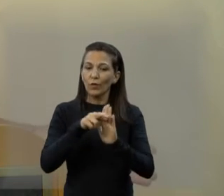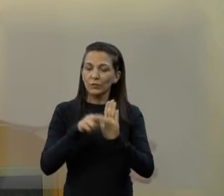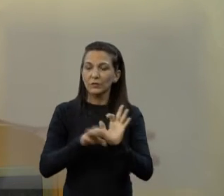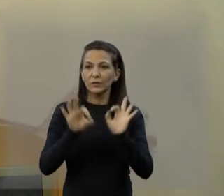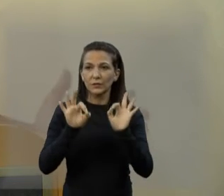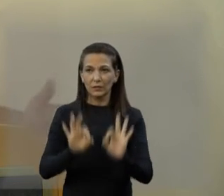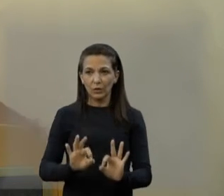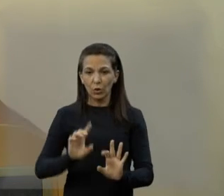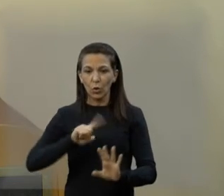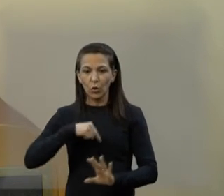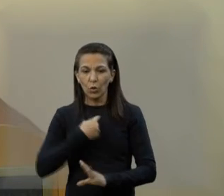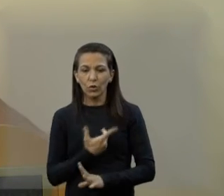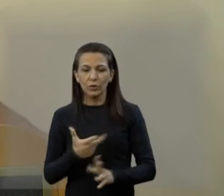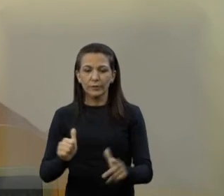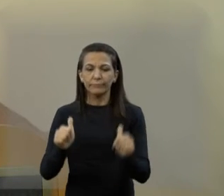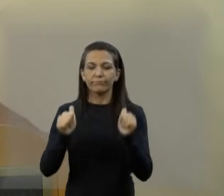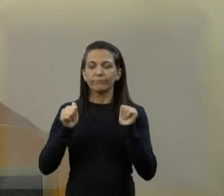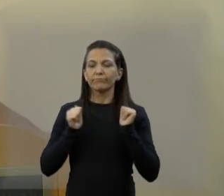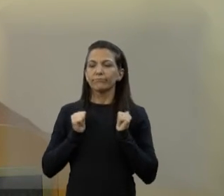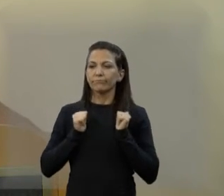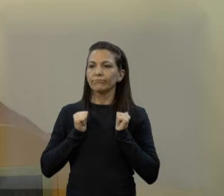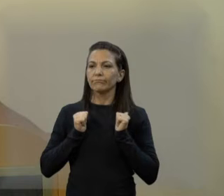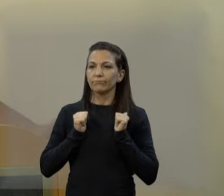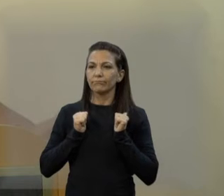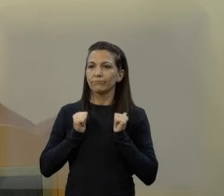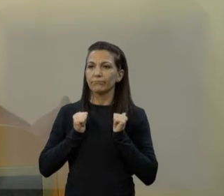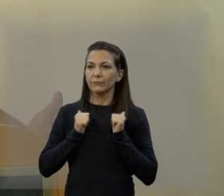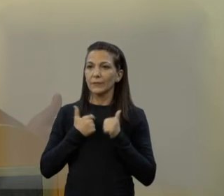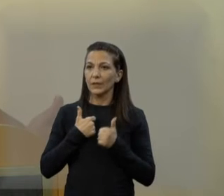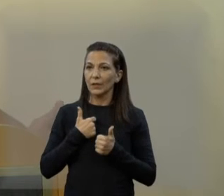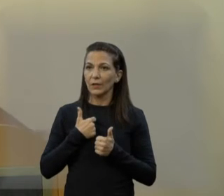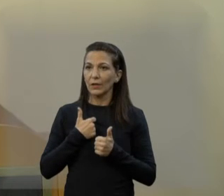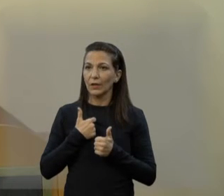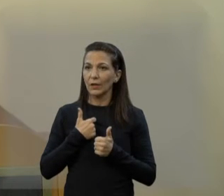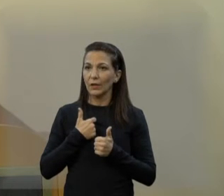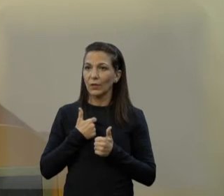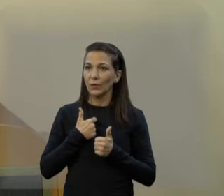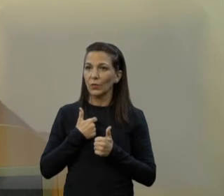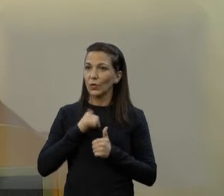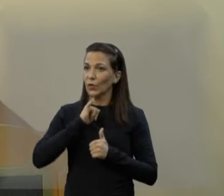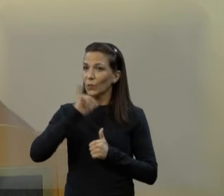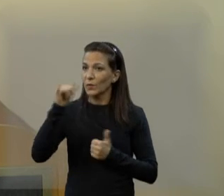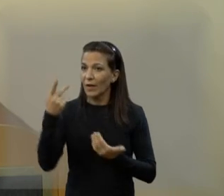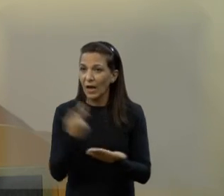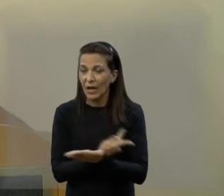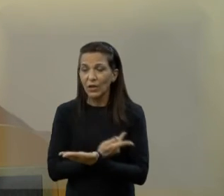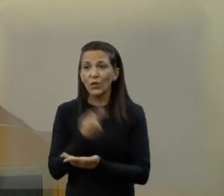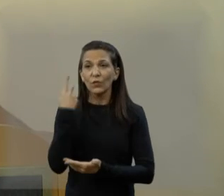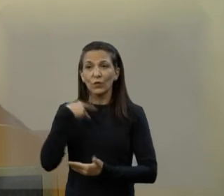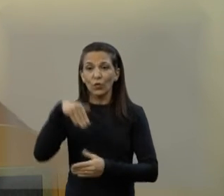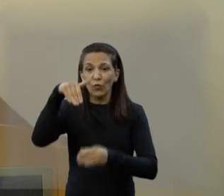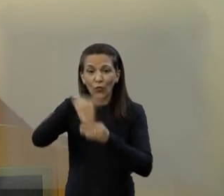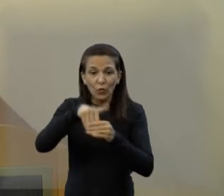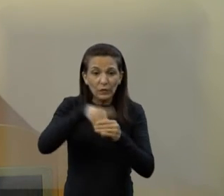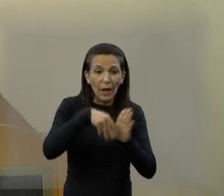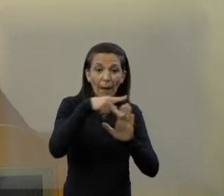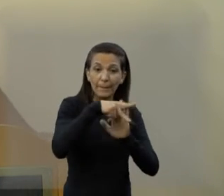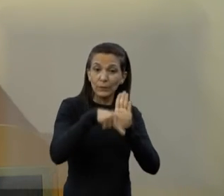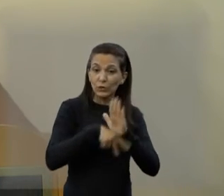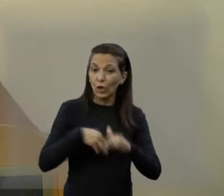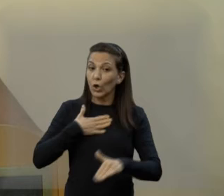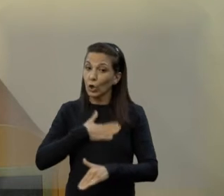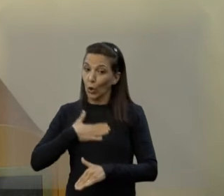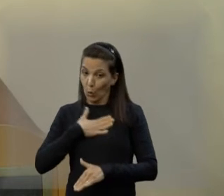agora a gente vai ser omisso e eu tenho uma má notícia para quem quer ser Vereador e que é só votar projeto que